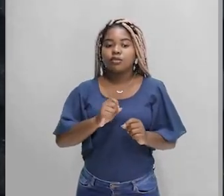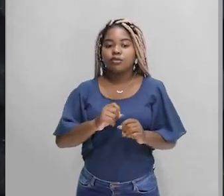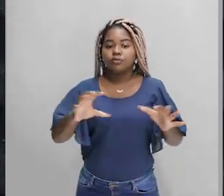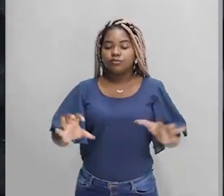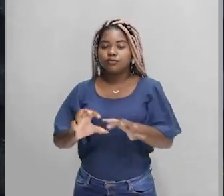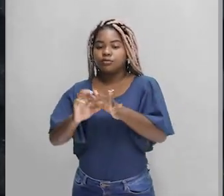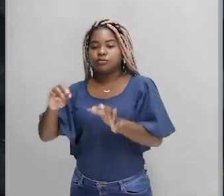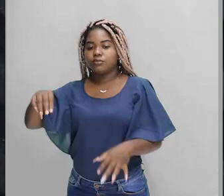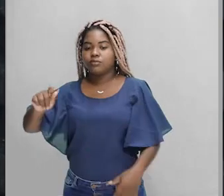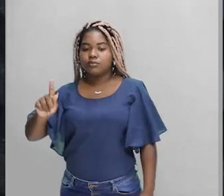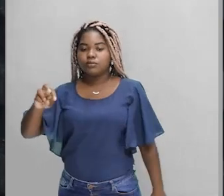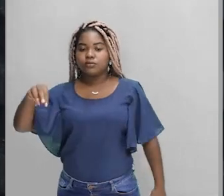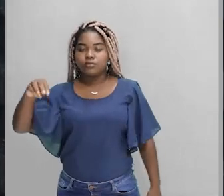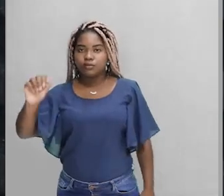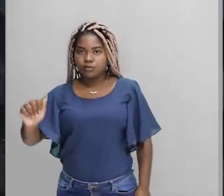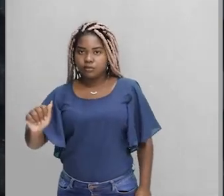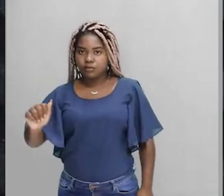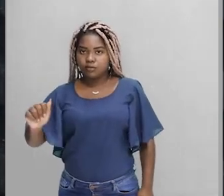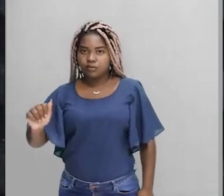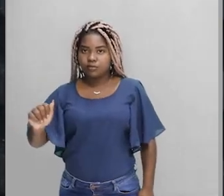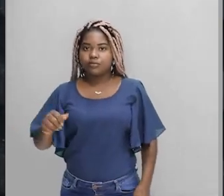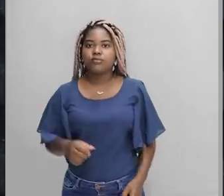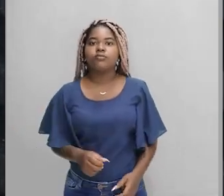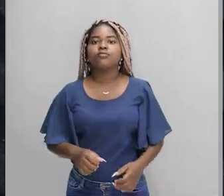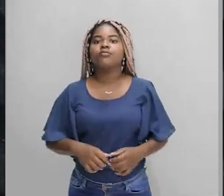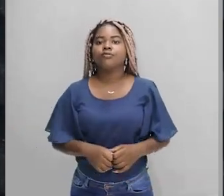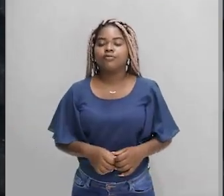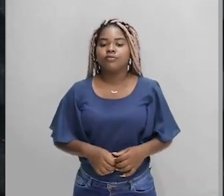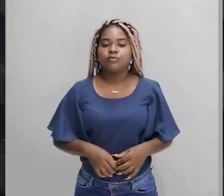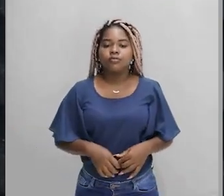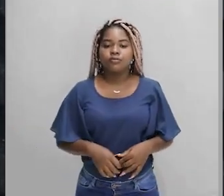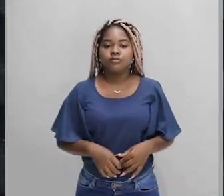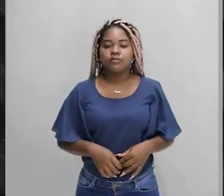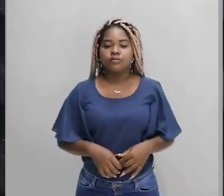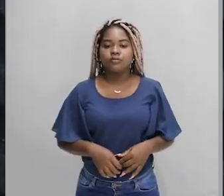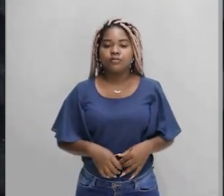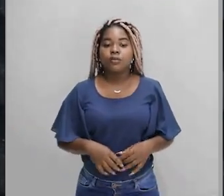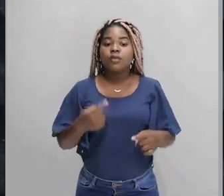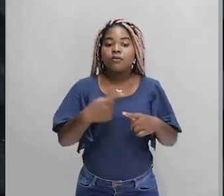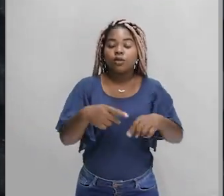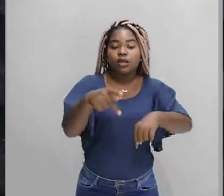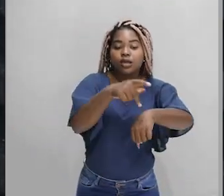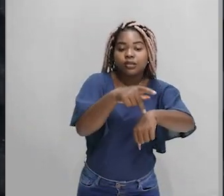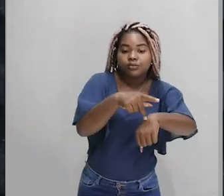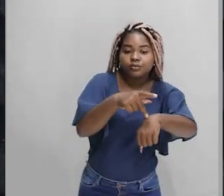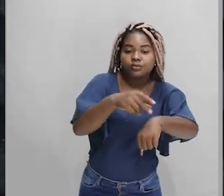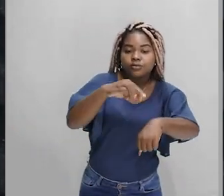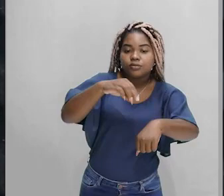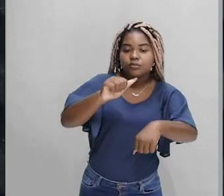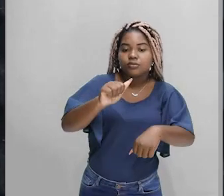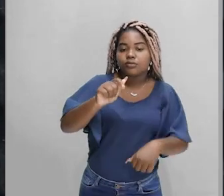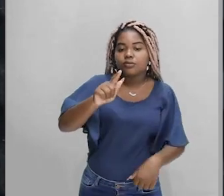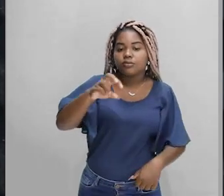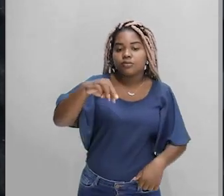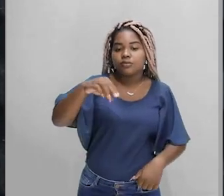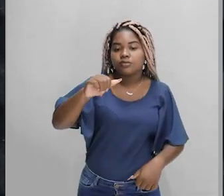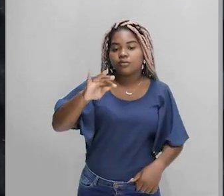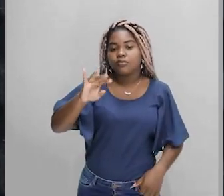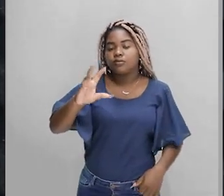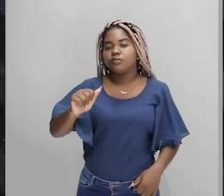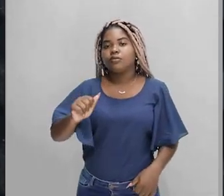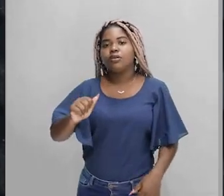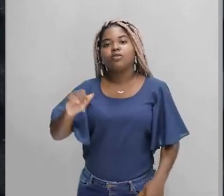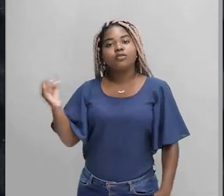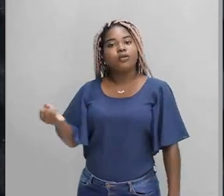entrar o grande lance da estrutura geológica escudo cristalino. Porque as rochas magmáticas são fonte importante,